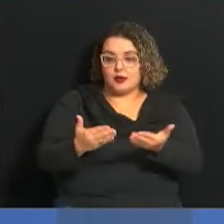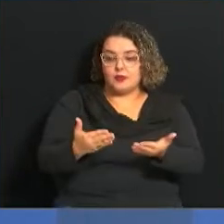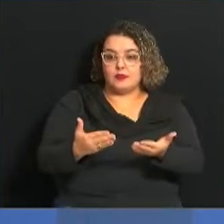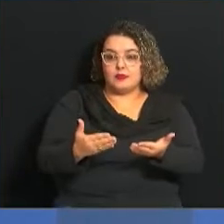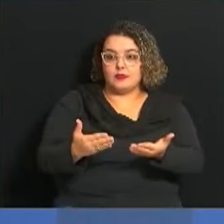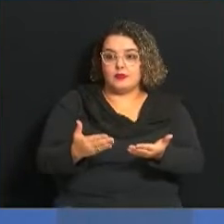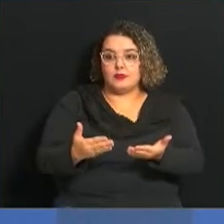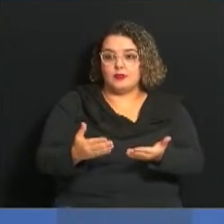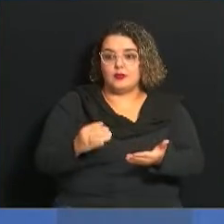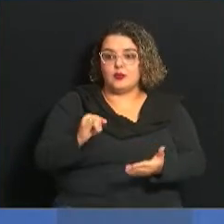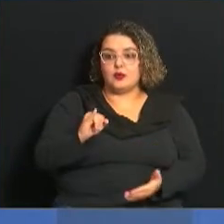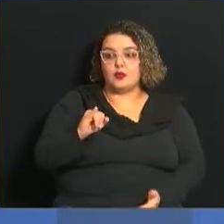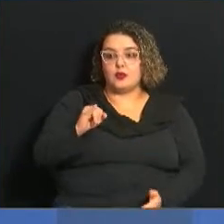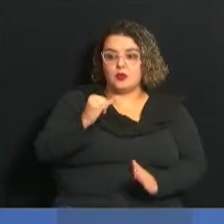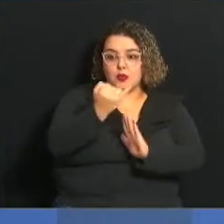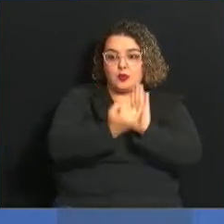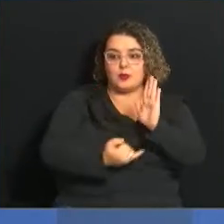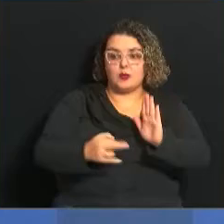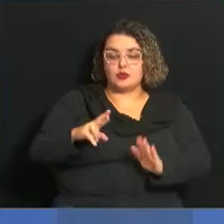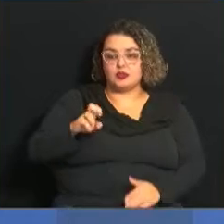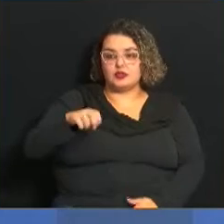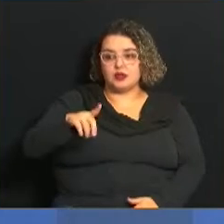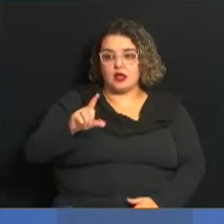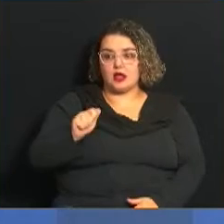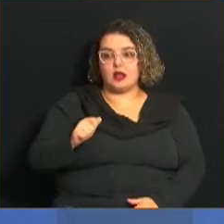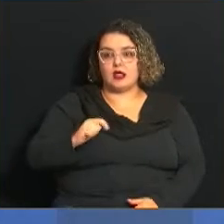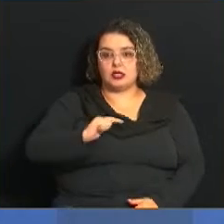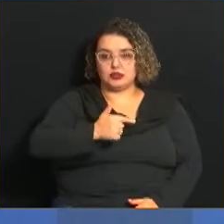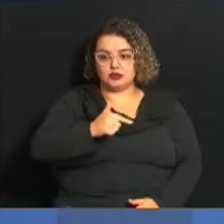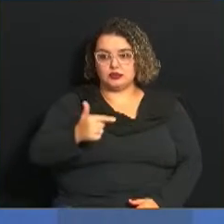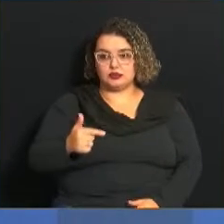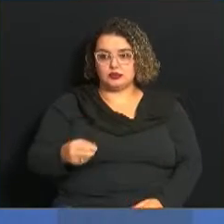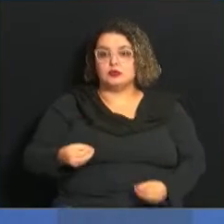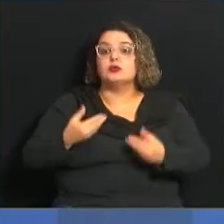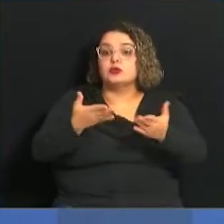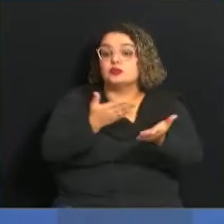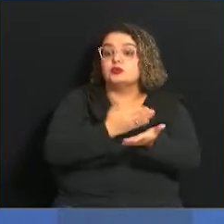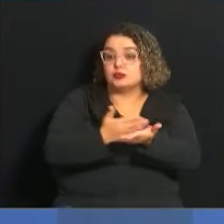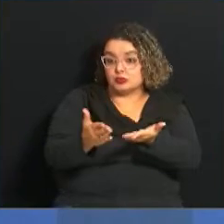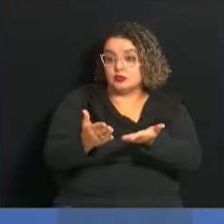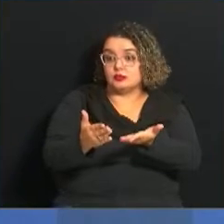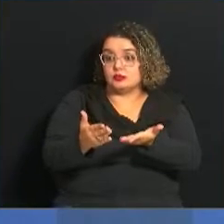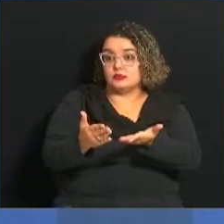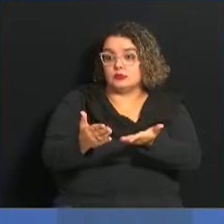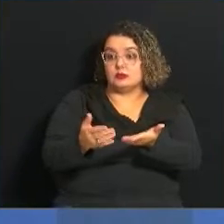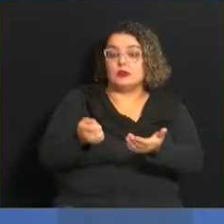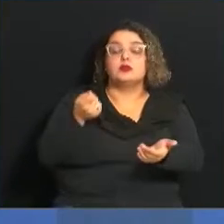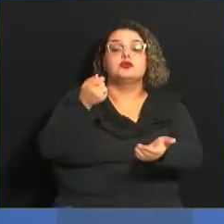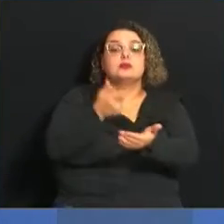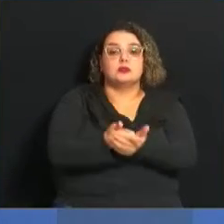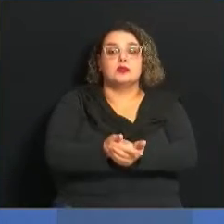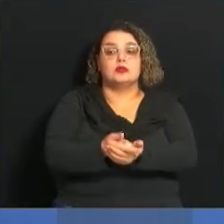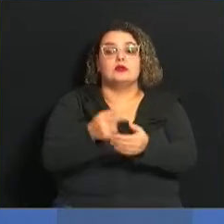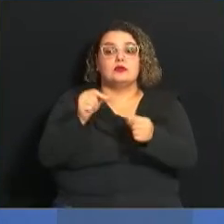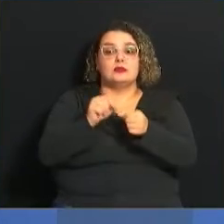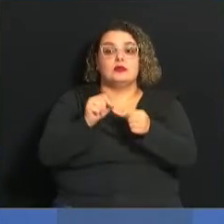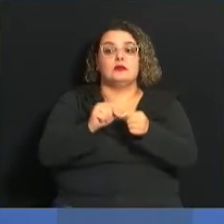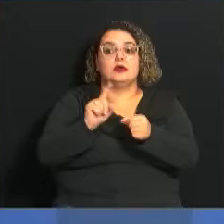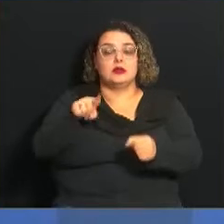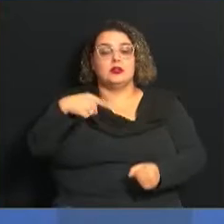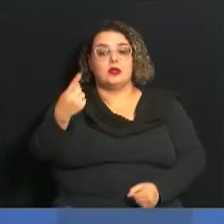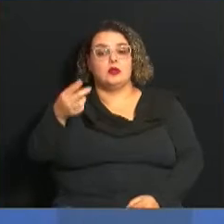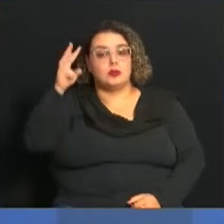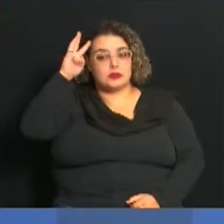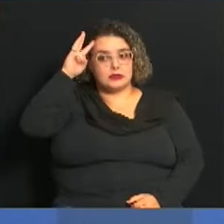do imposto de renda de 2022 para quem já entregou logo lá no comecinho, olha. E o pagamento vai ser feito na próxima